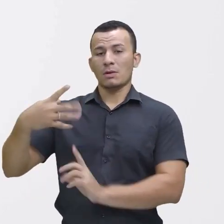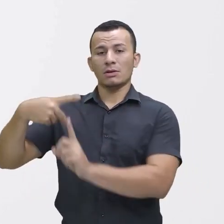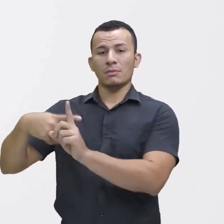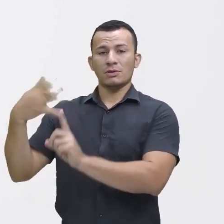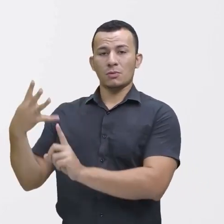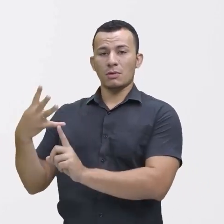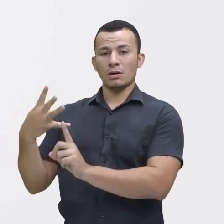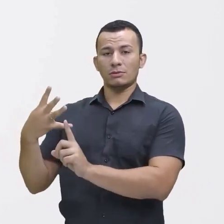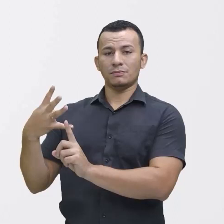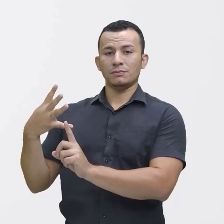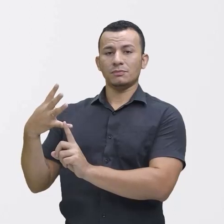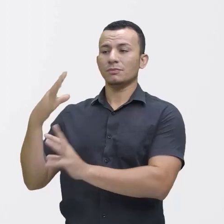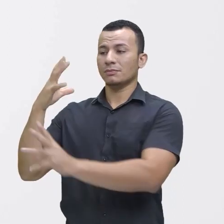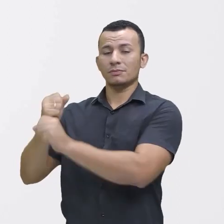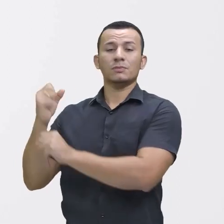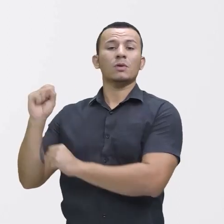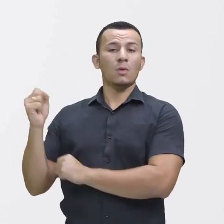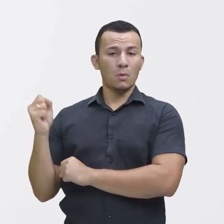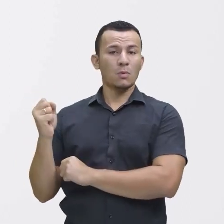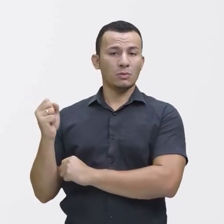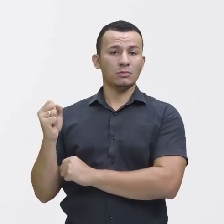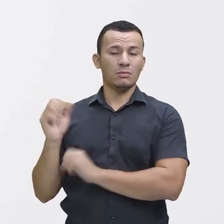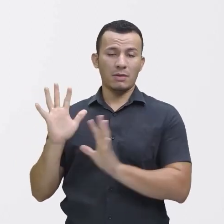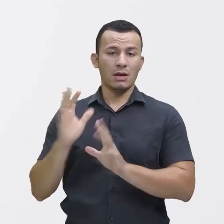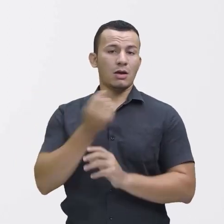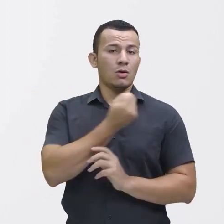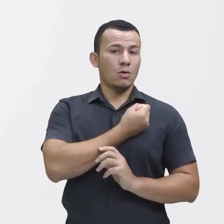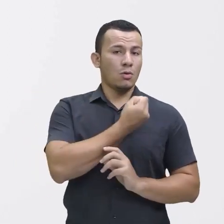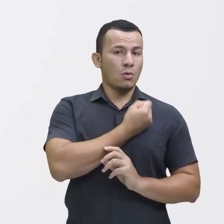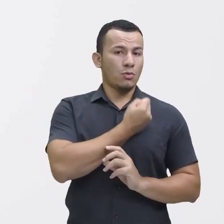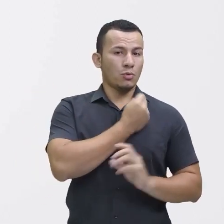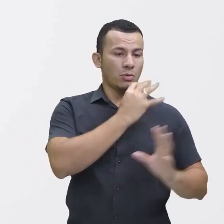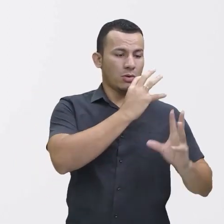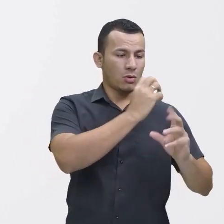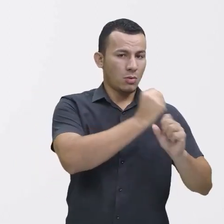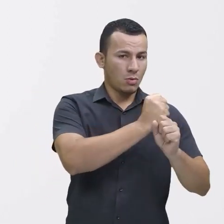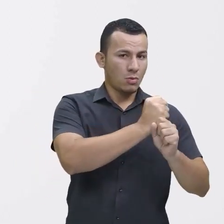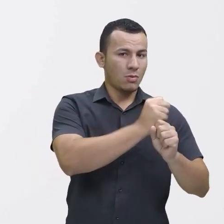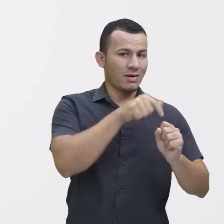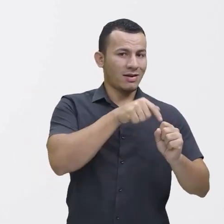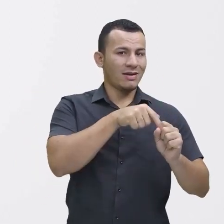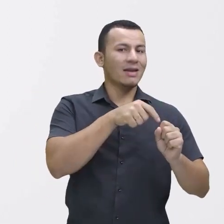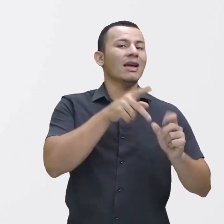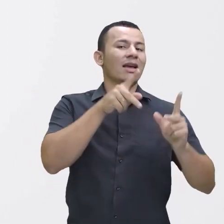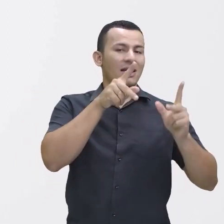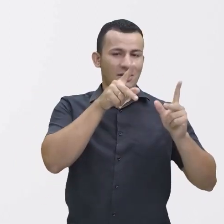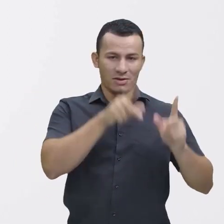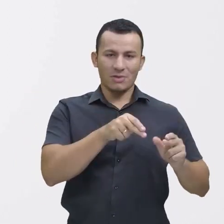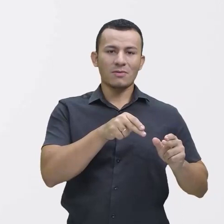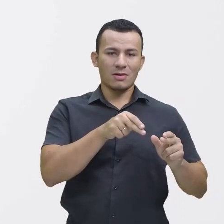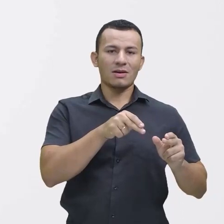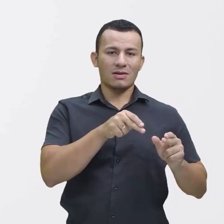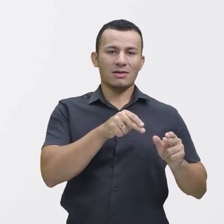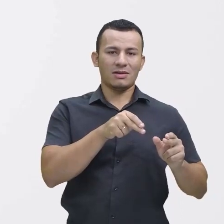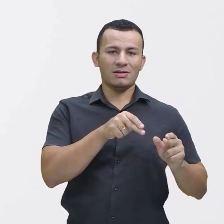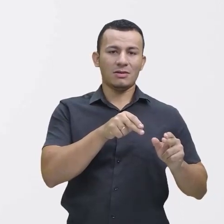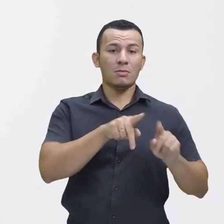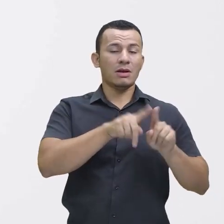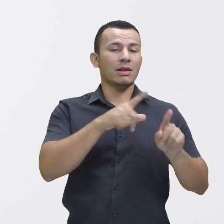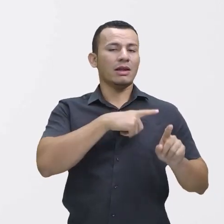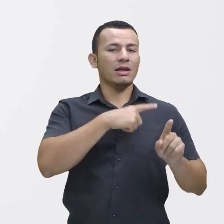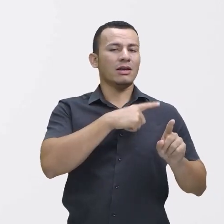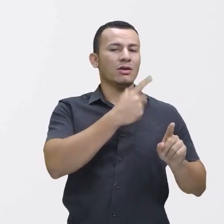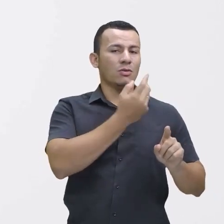Os números que formam a sentença são diferentes, mas o resultado são o quê?